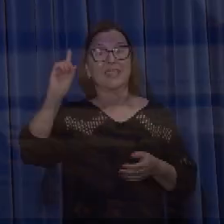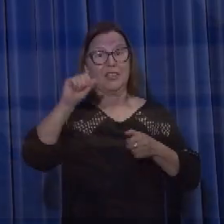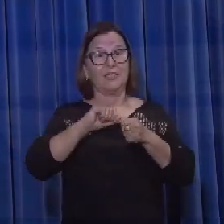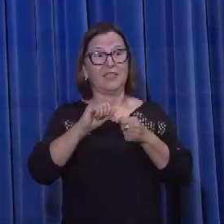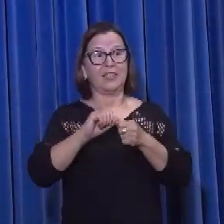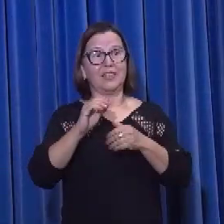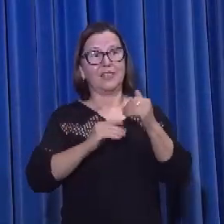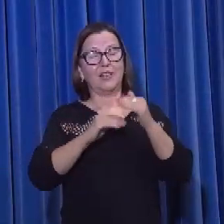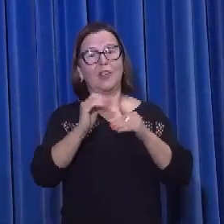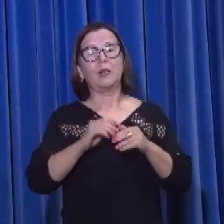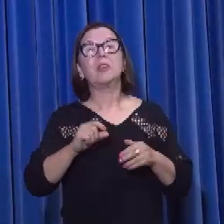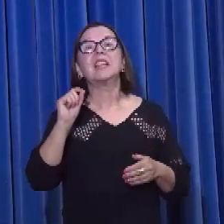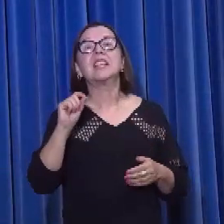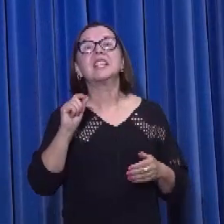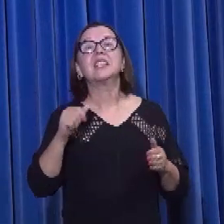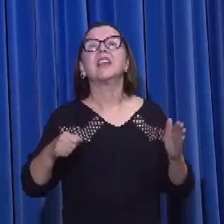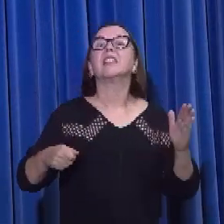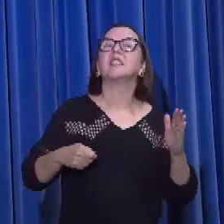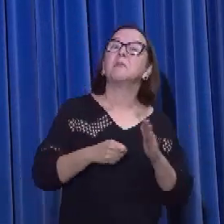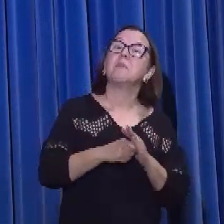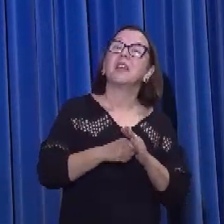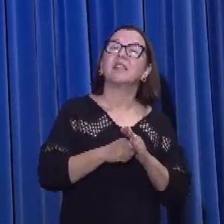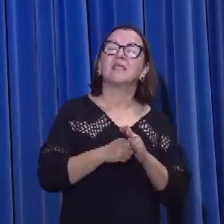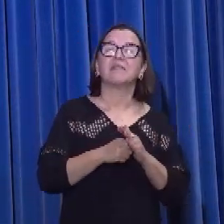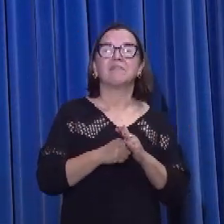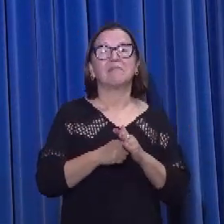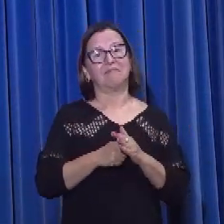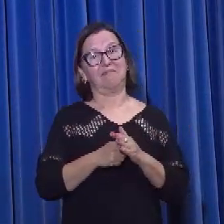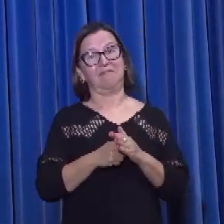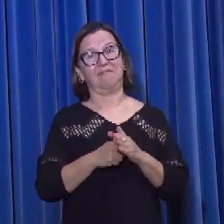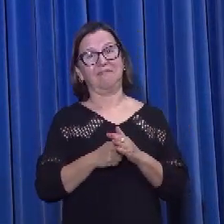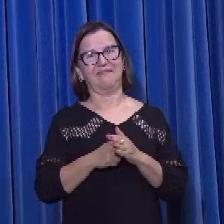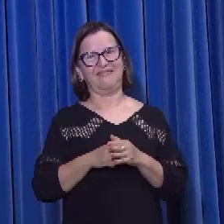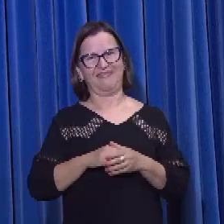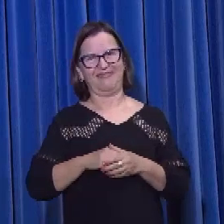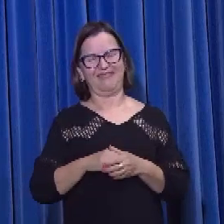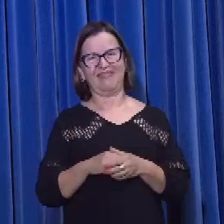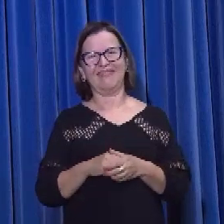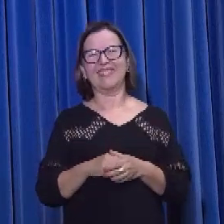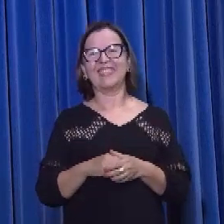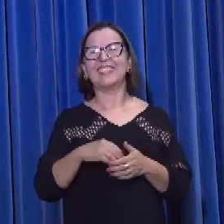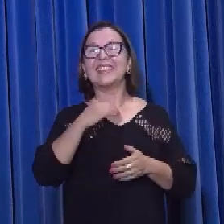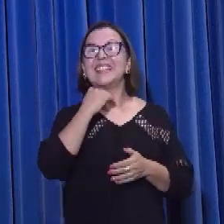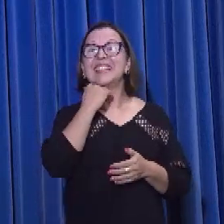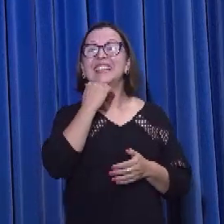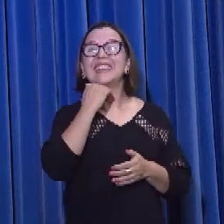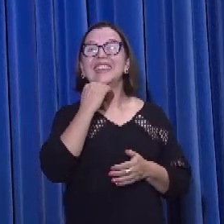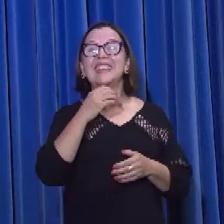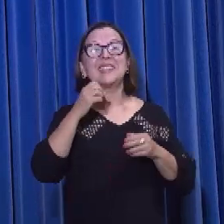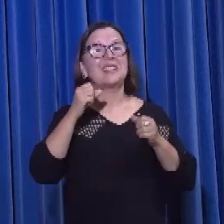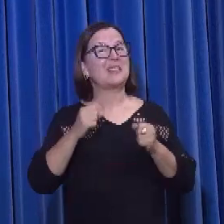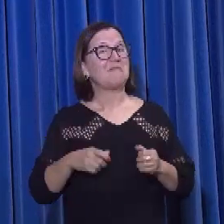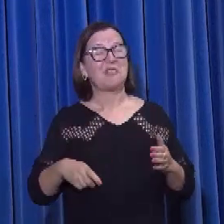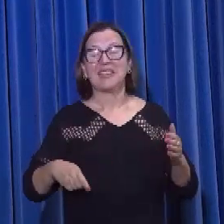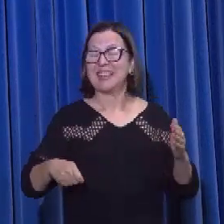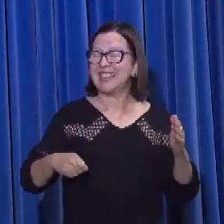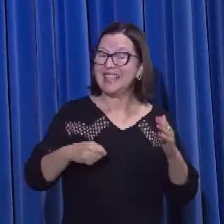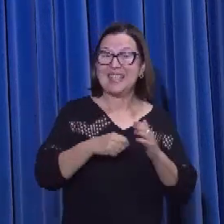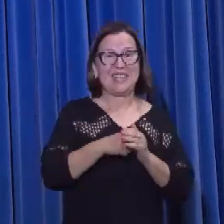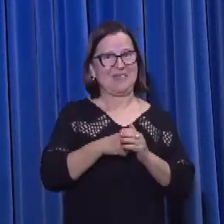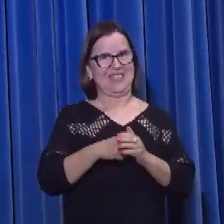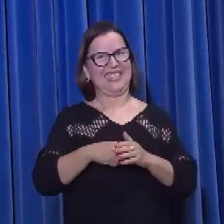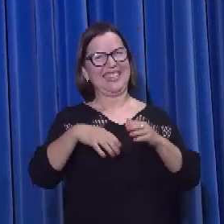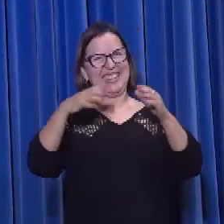43:13. Agindo eu, quem impedirá? Ninguém impede o poder